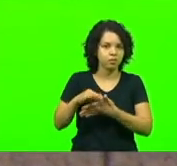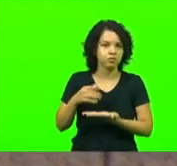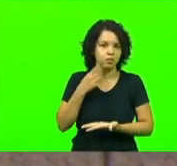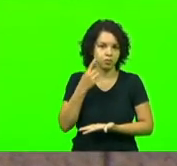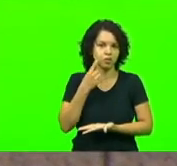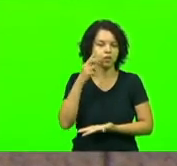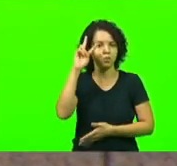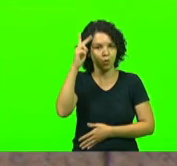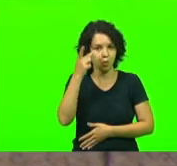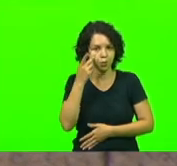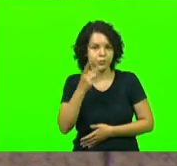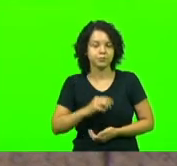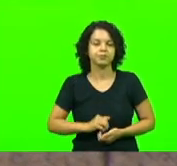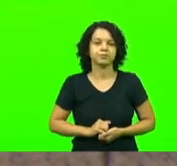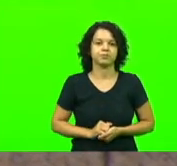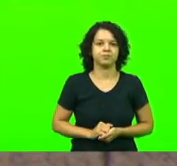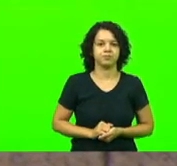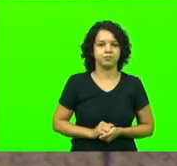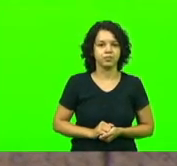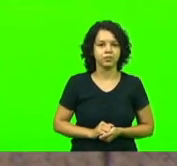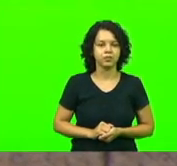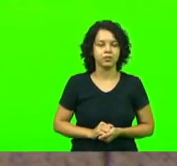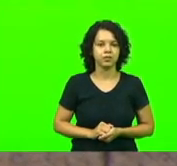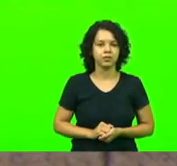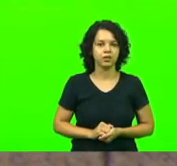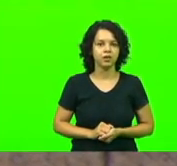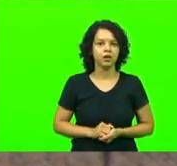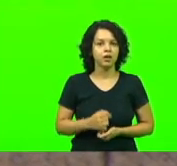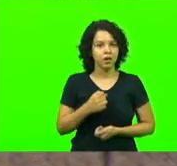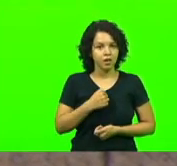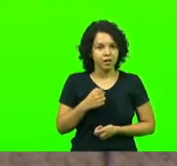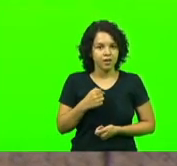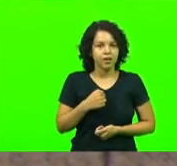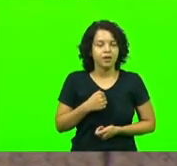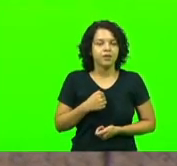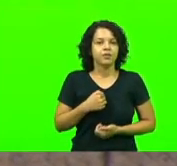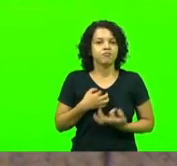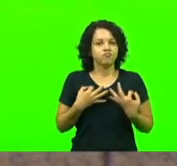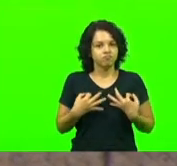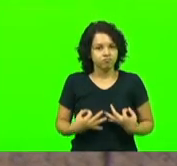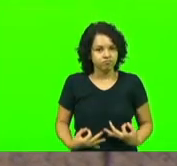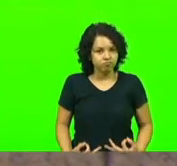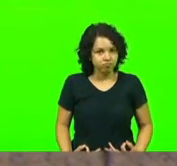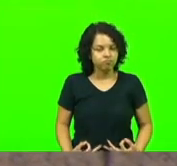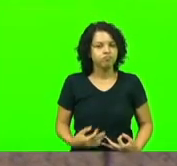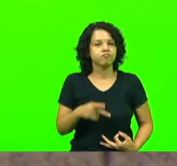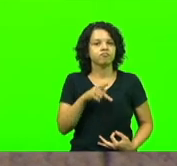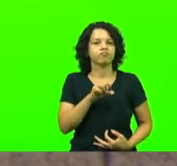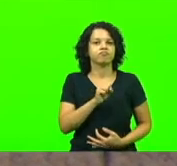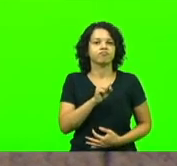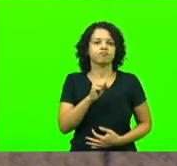Milton Lopes. Eu faço dentro da diplomacia que rege o PSD.